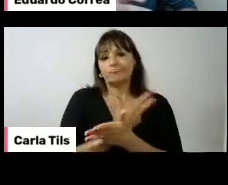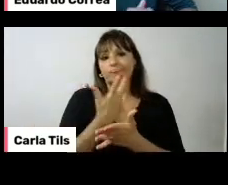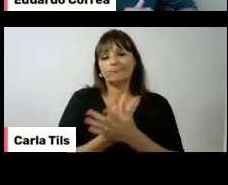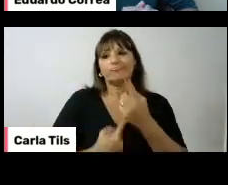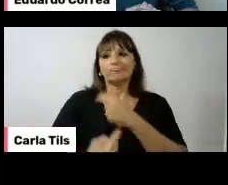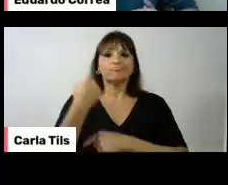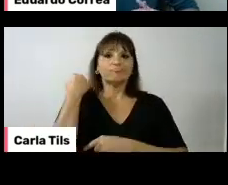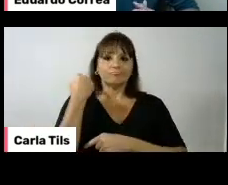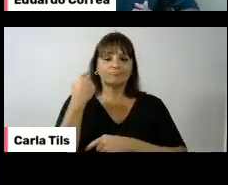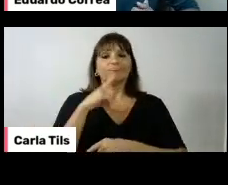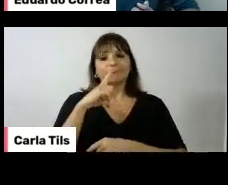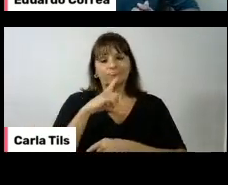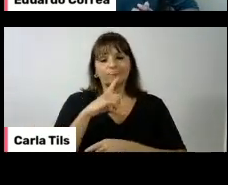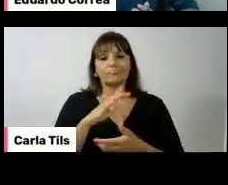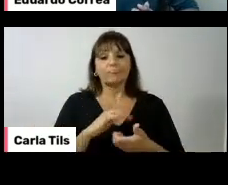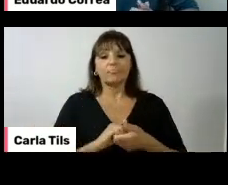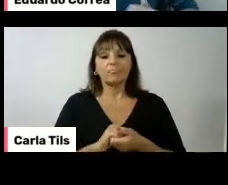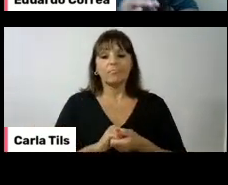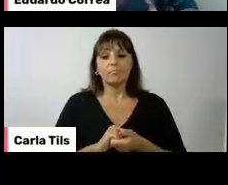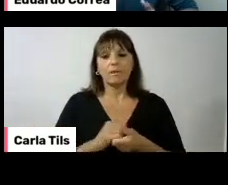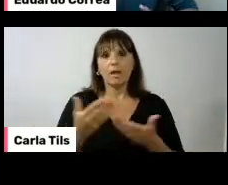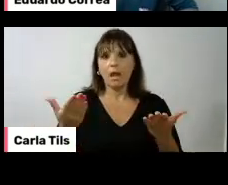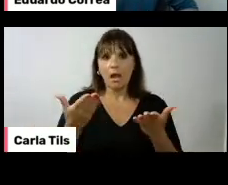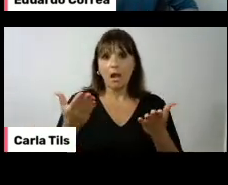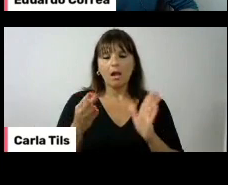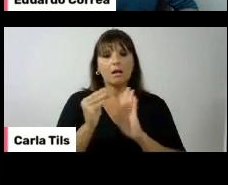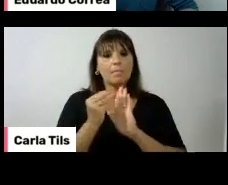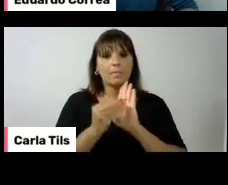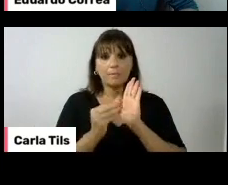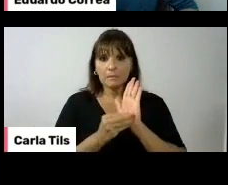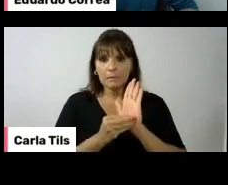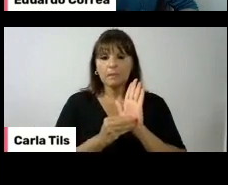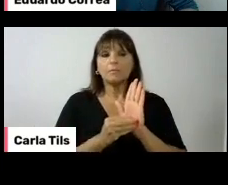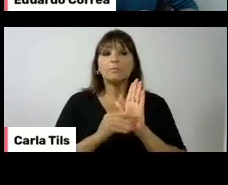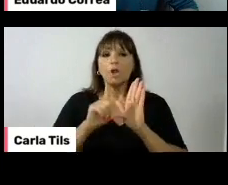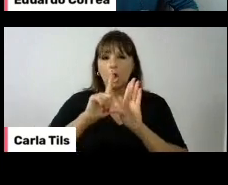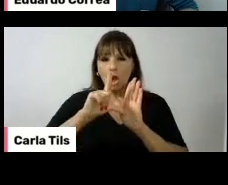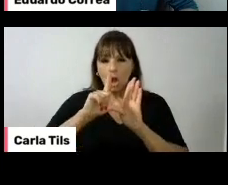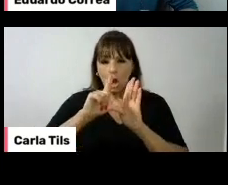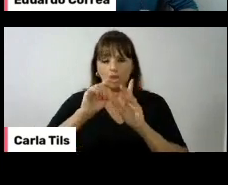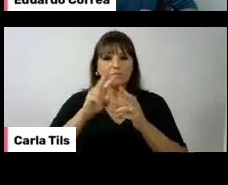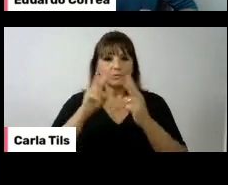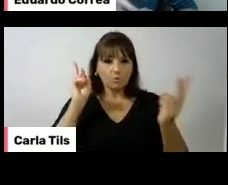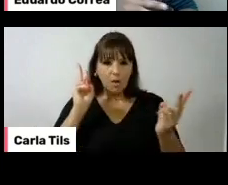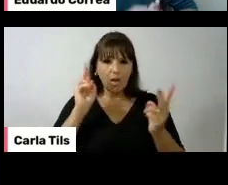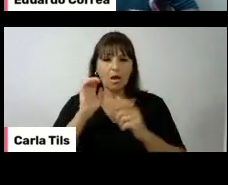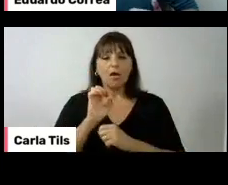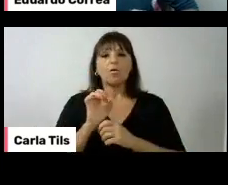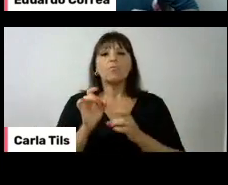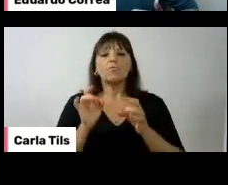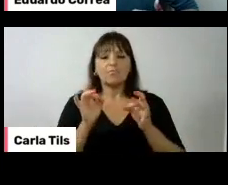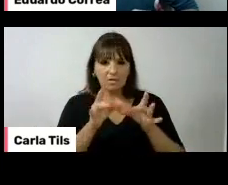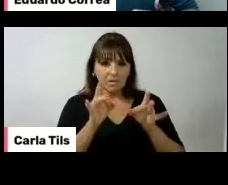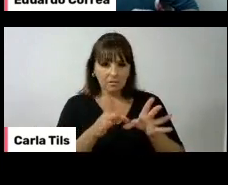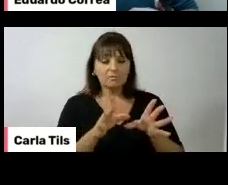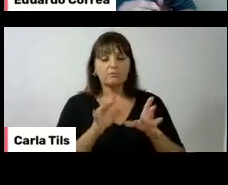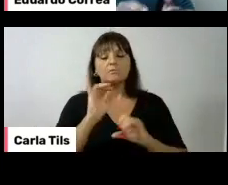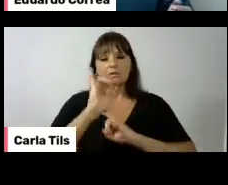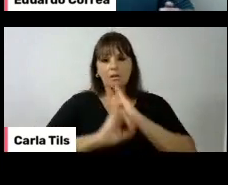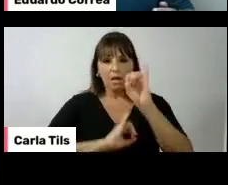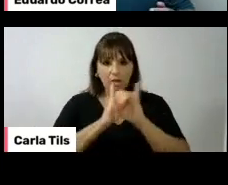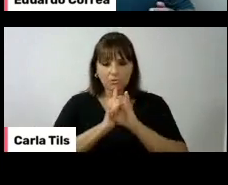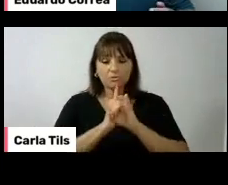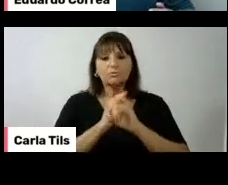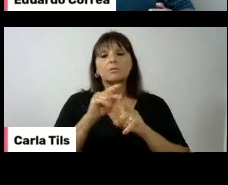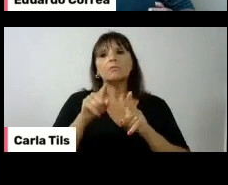momento, que implementamos e-commerce. Se nós pensamos em entregar a melhor experiência do nosso usuário, nós